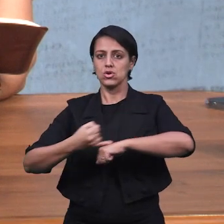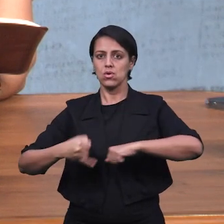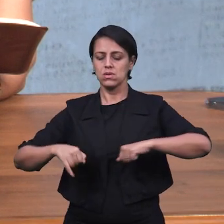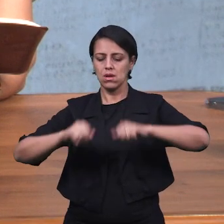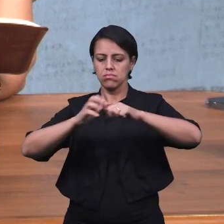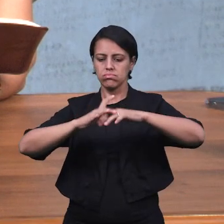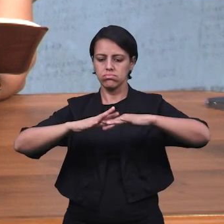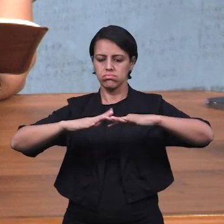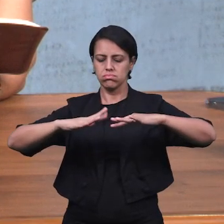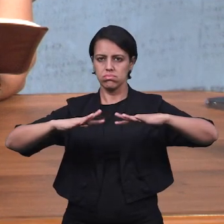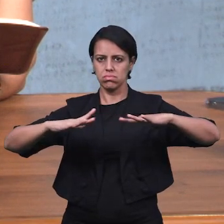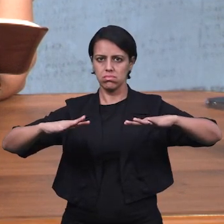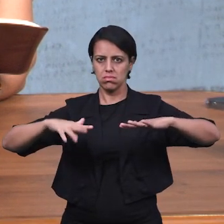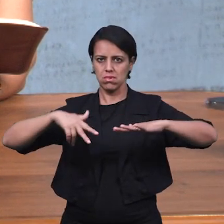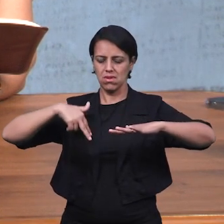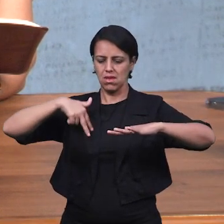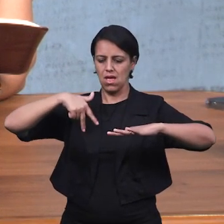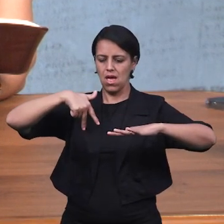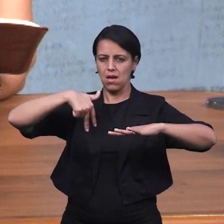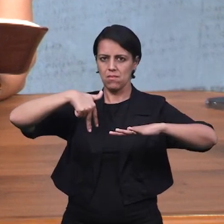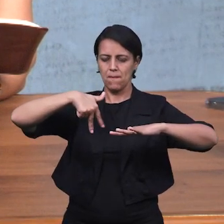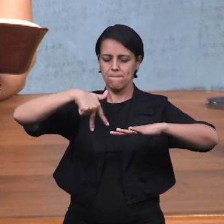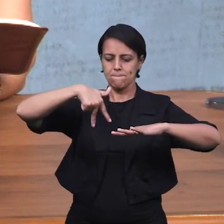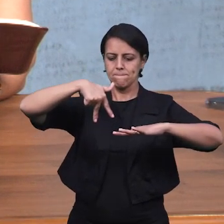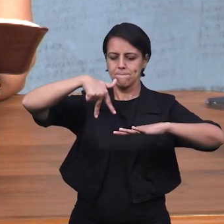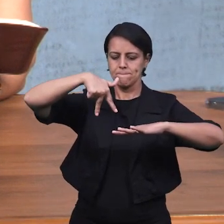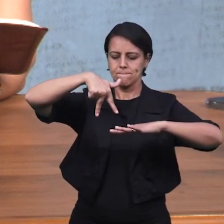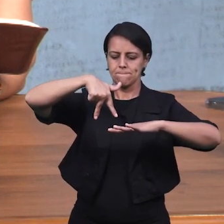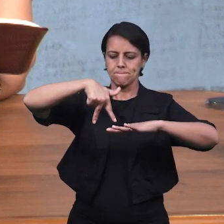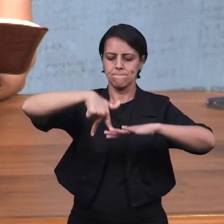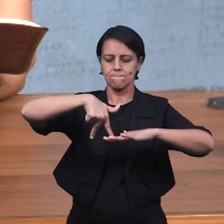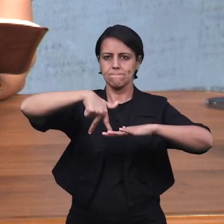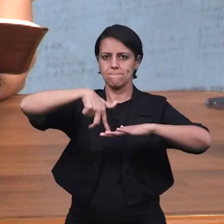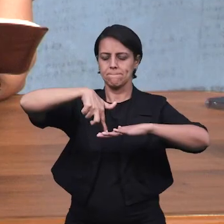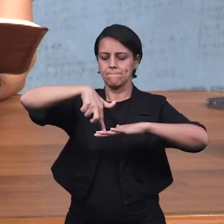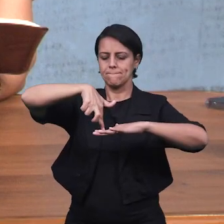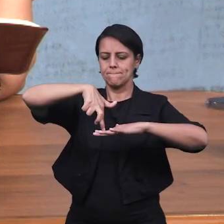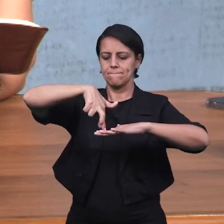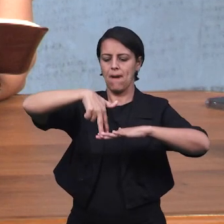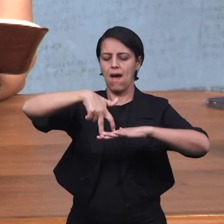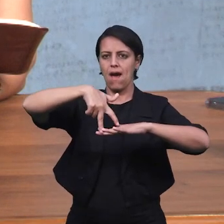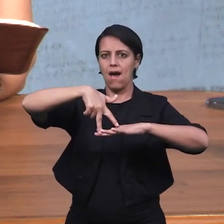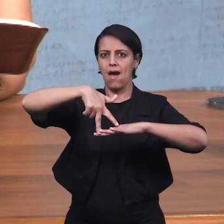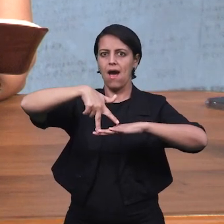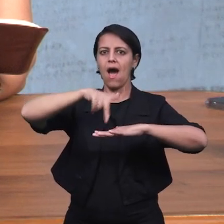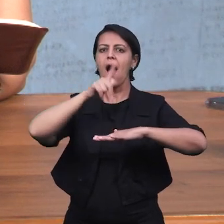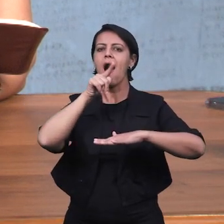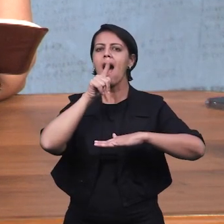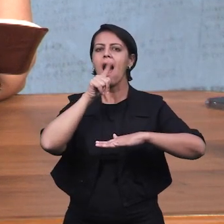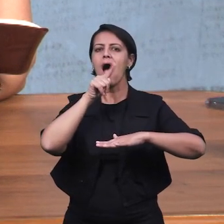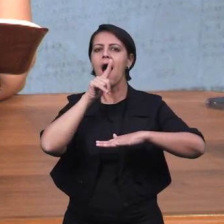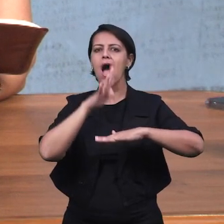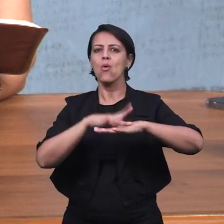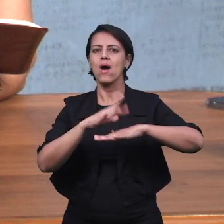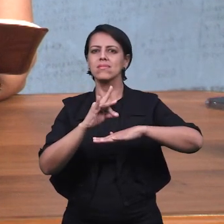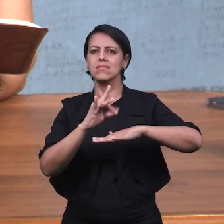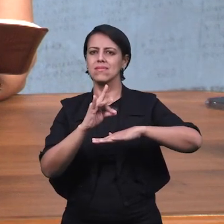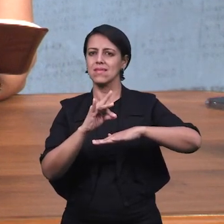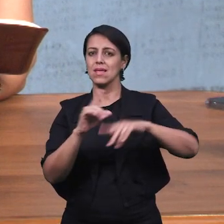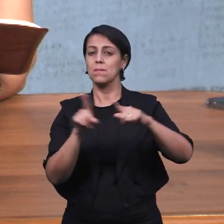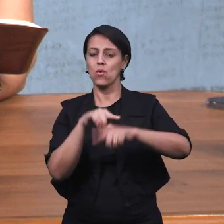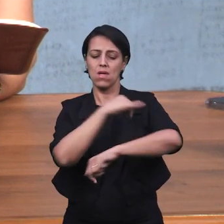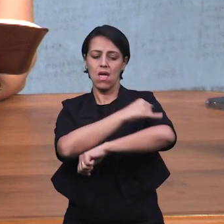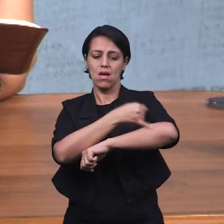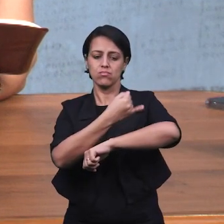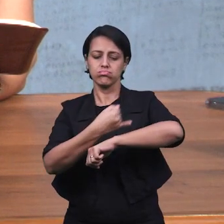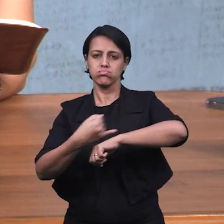que levavam a arca se molharam na borda das águas, porque o Jordão transbordava sobre